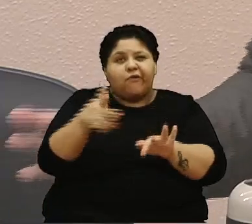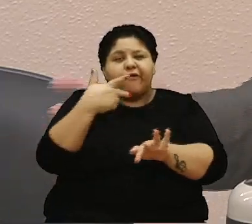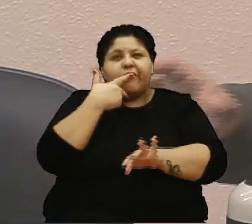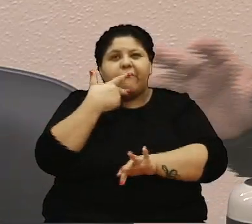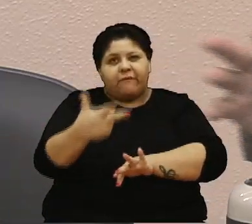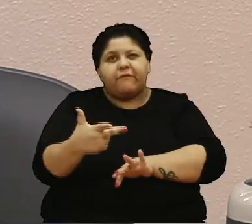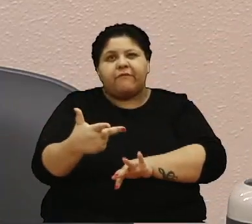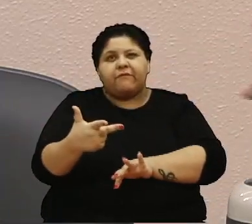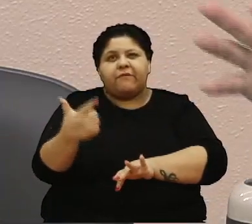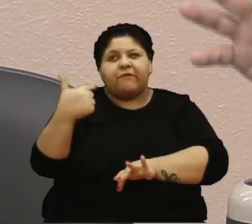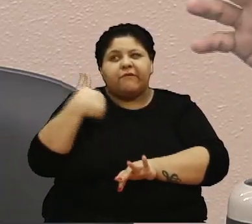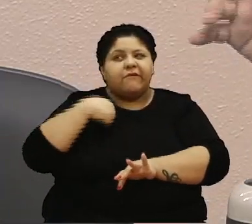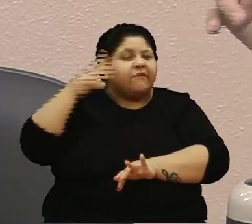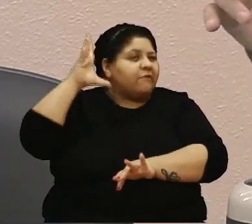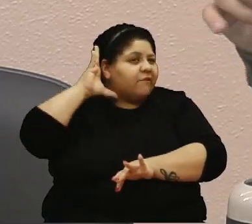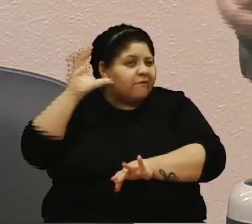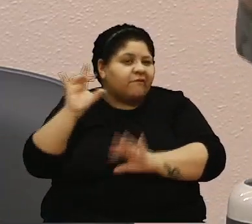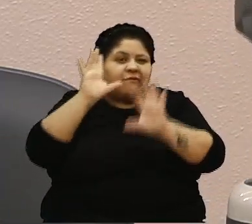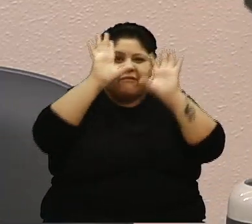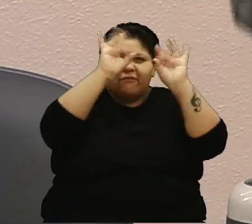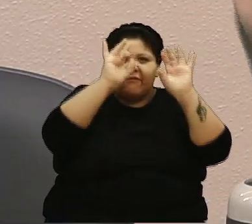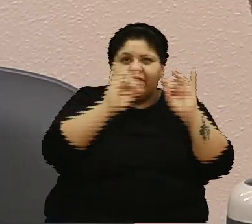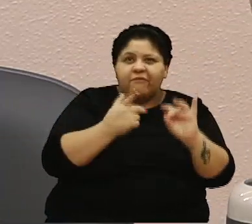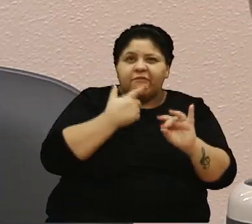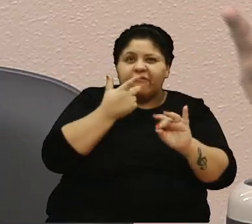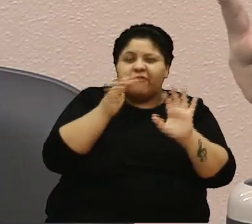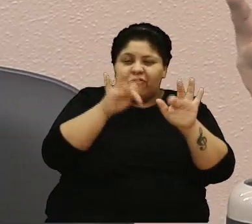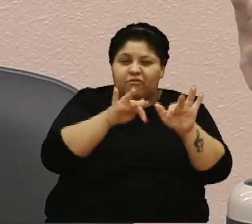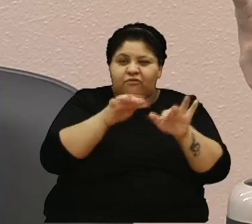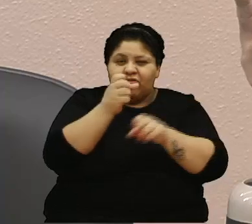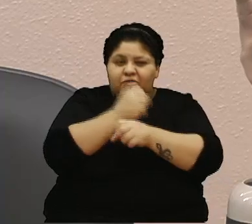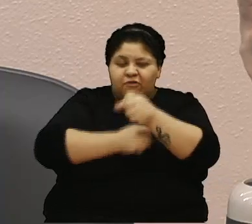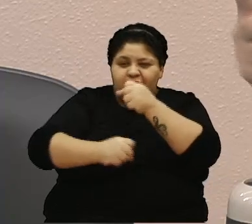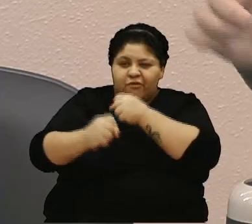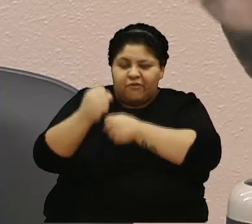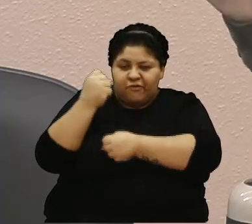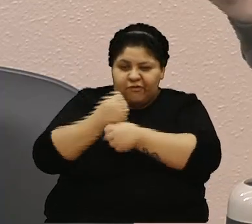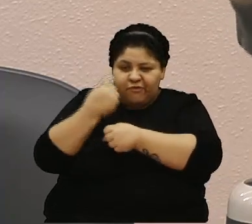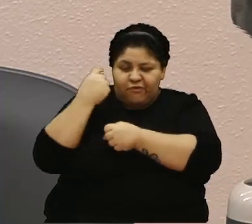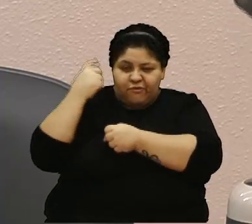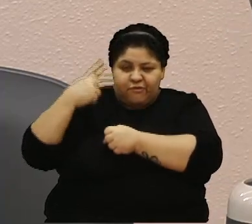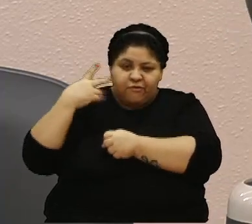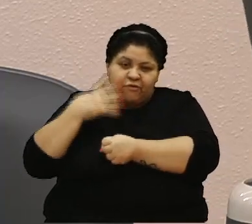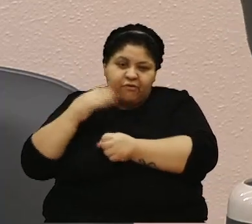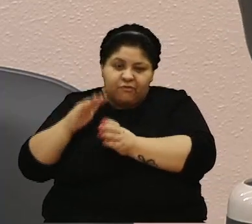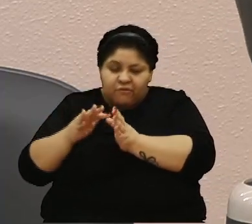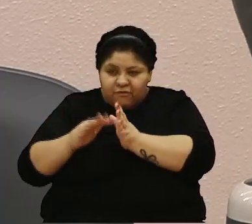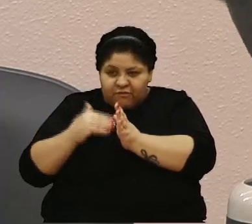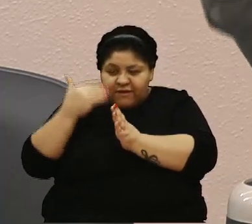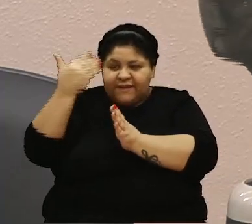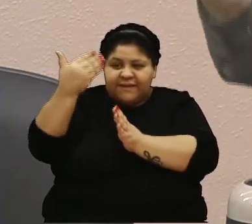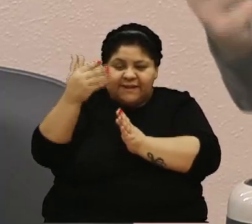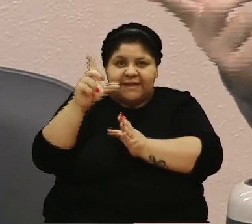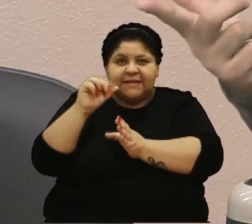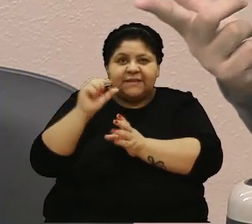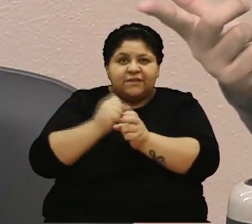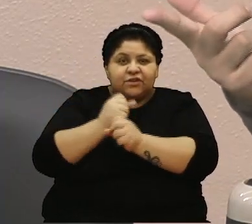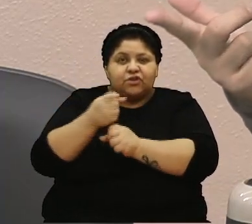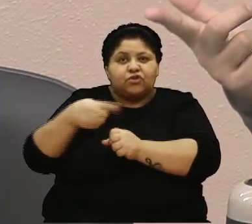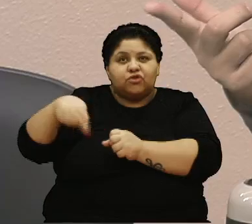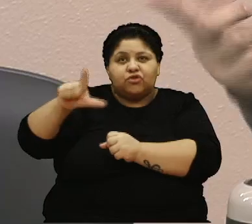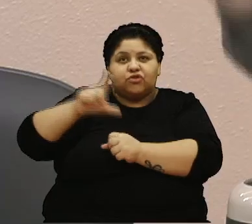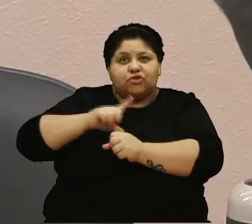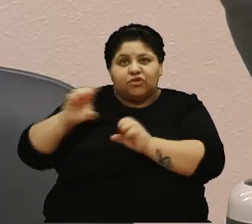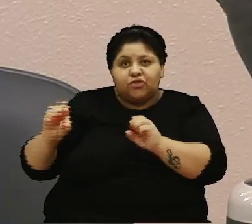que eu ouvia os especialistas dizerem no final do ano passado, vereador Renato, que daqui 10 anos nós íamos ter